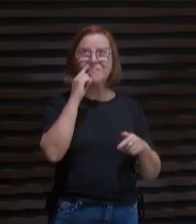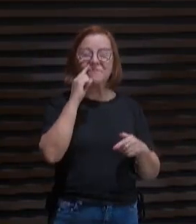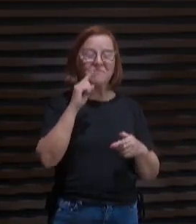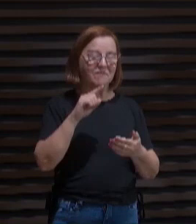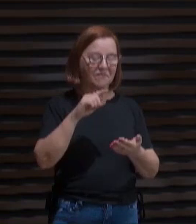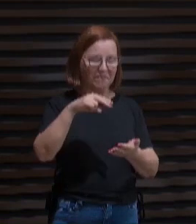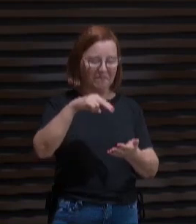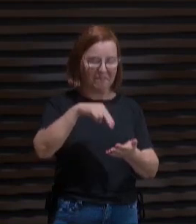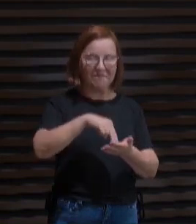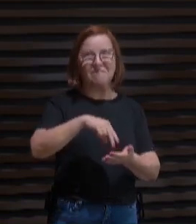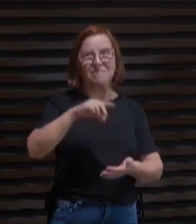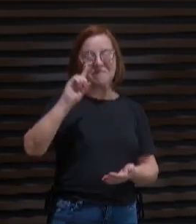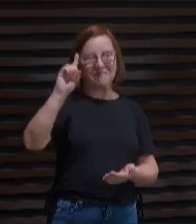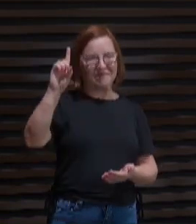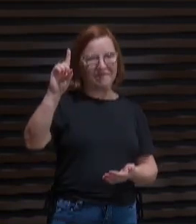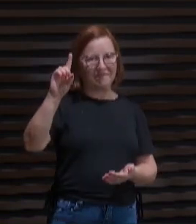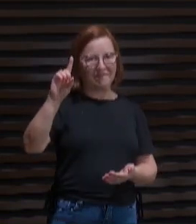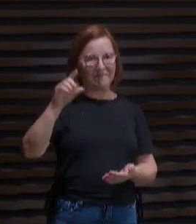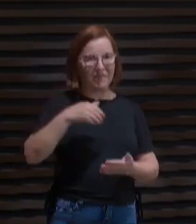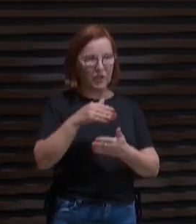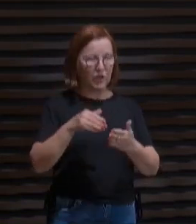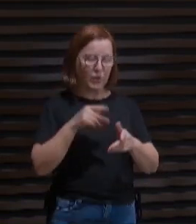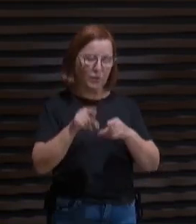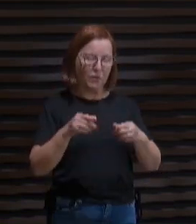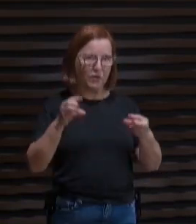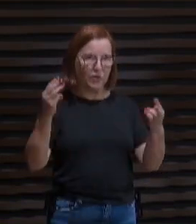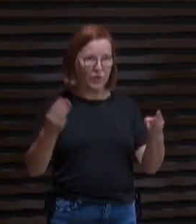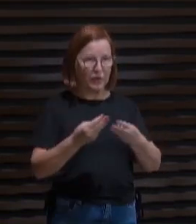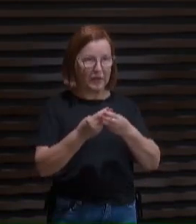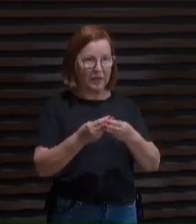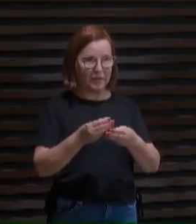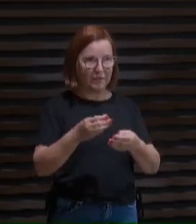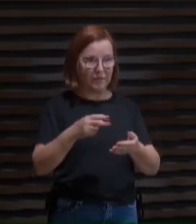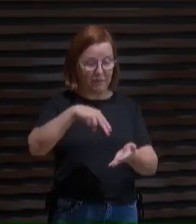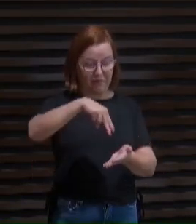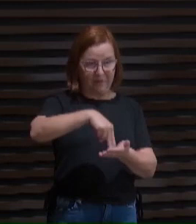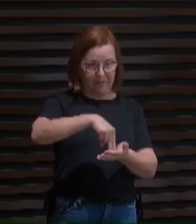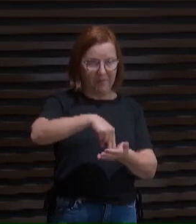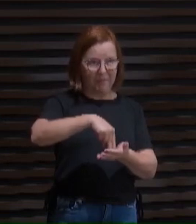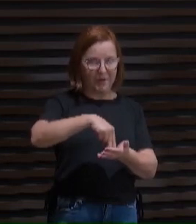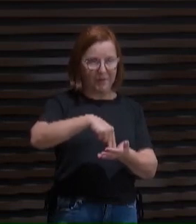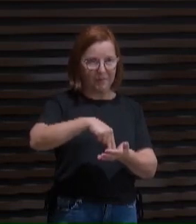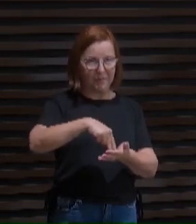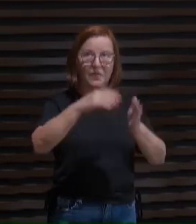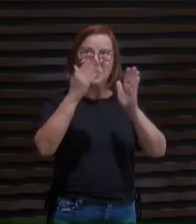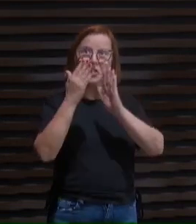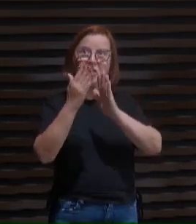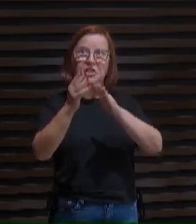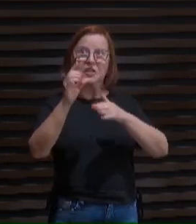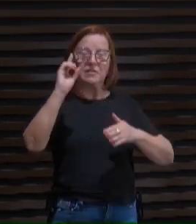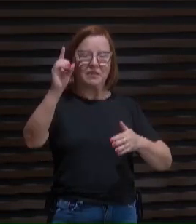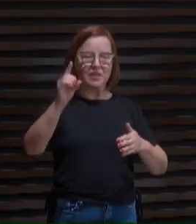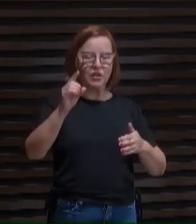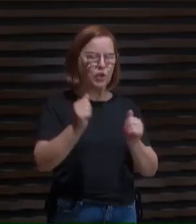ti. Todo Judá estava de pé diante do Senhor, como também suas crianças, suas mulheres, seus